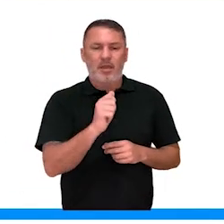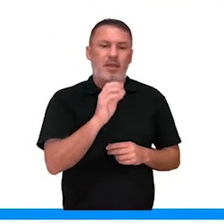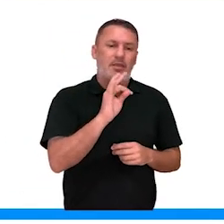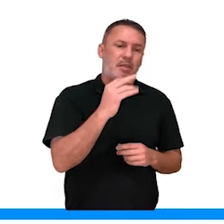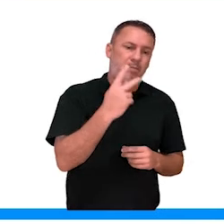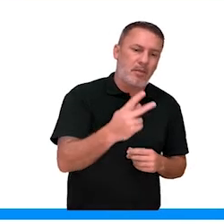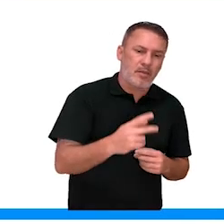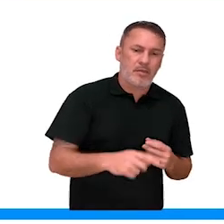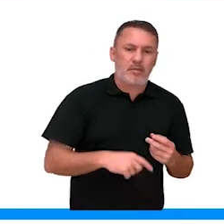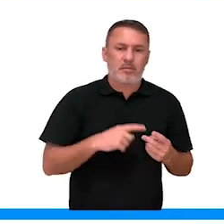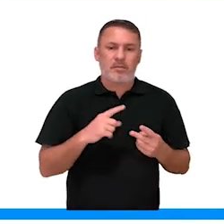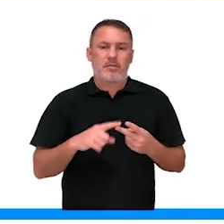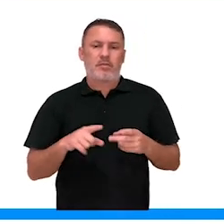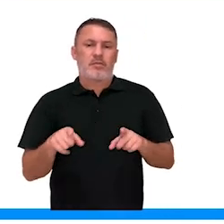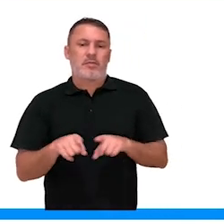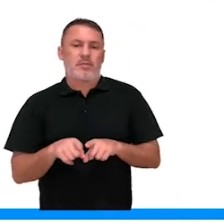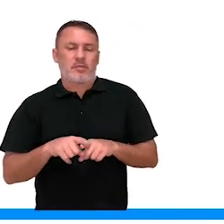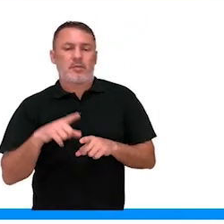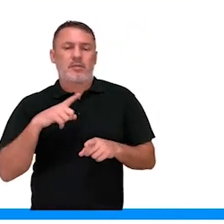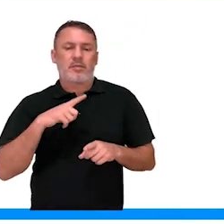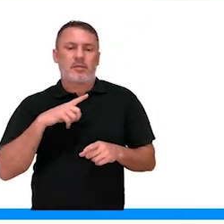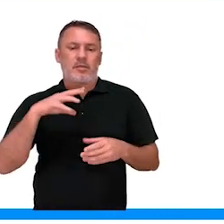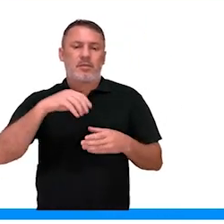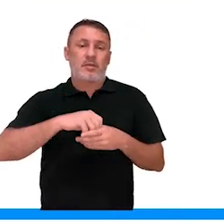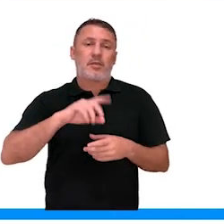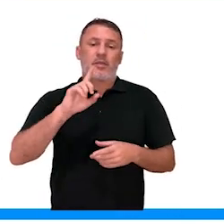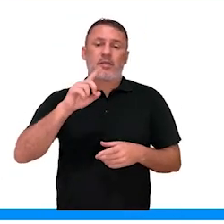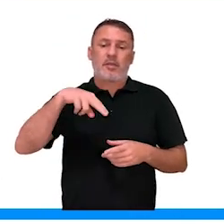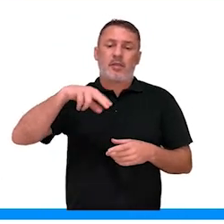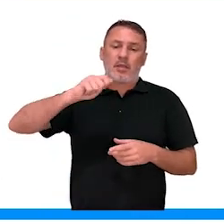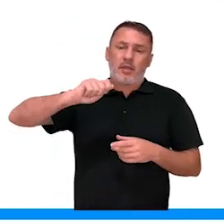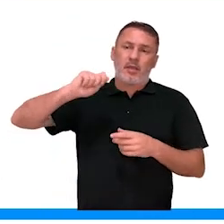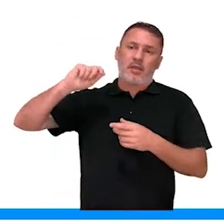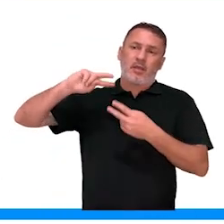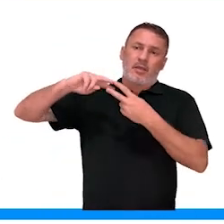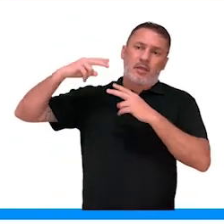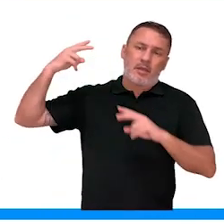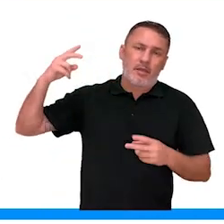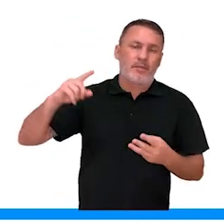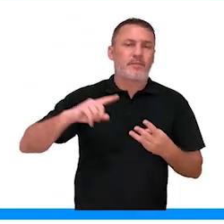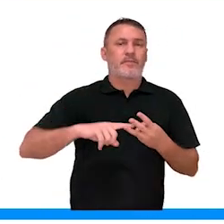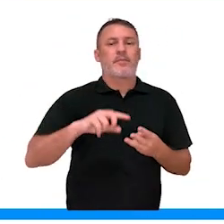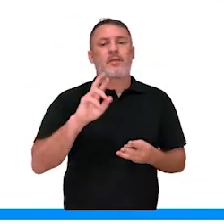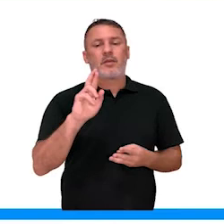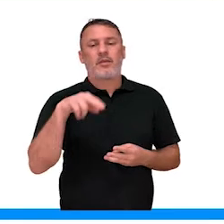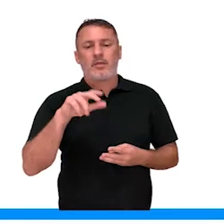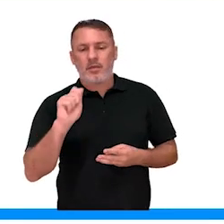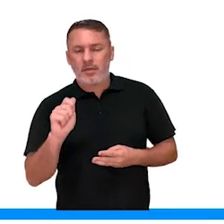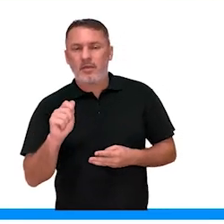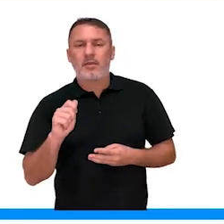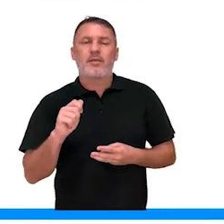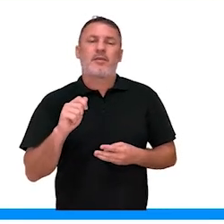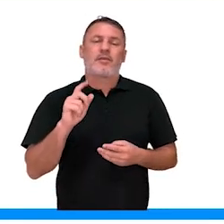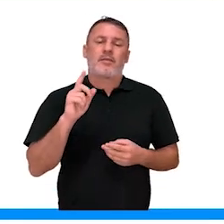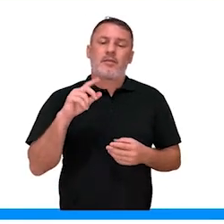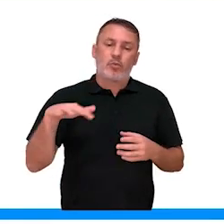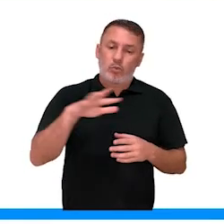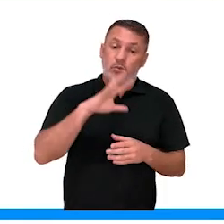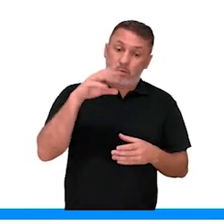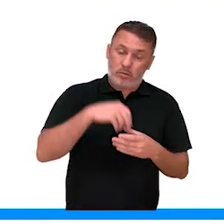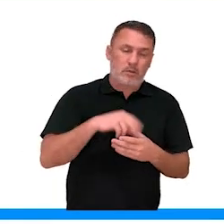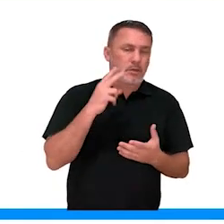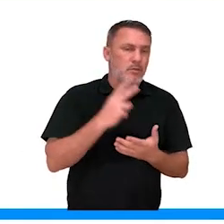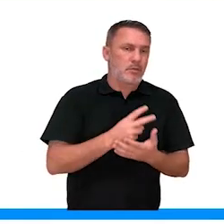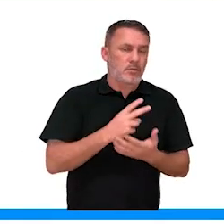ATP, que é molécula energética, quando a gente fala de DNA, de RNA, esses ácidos